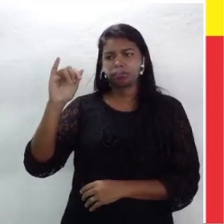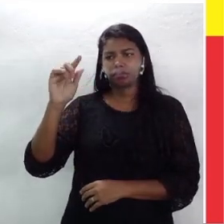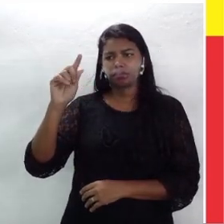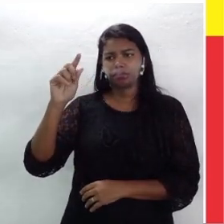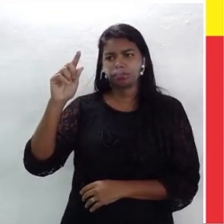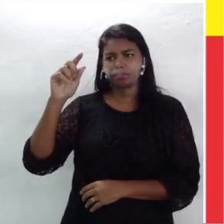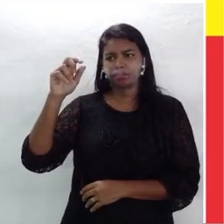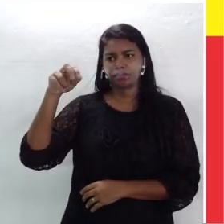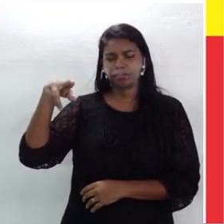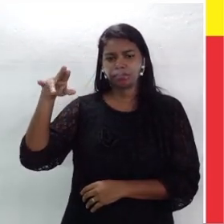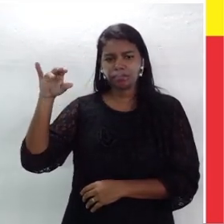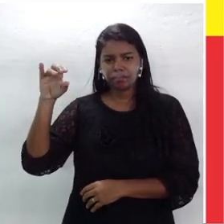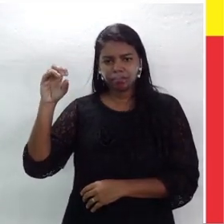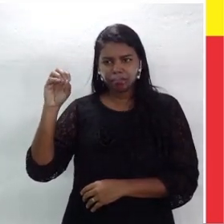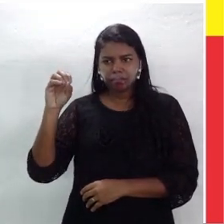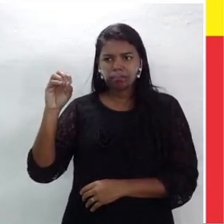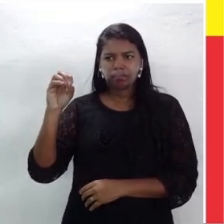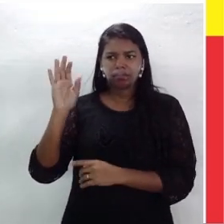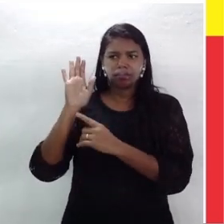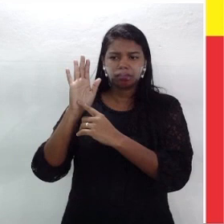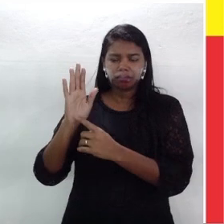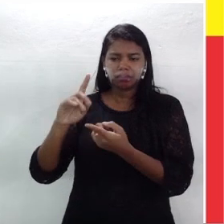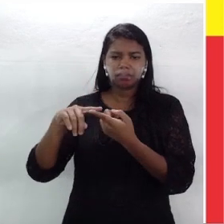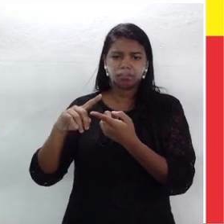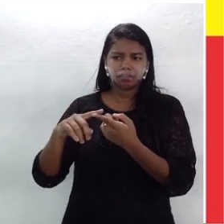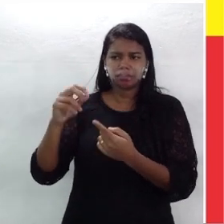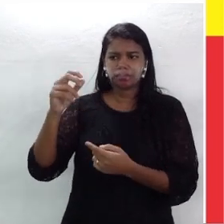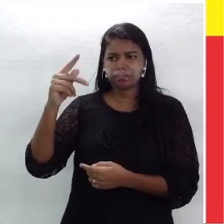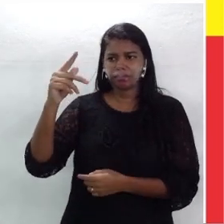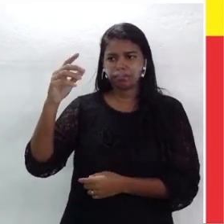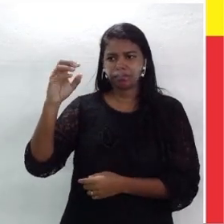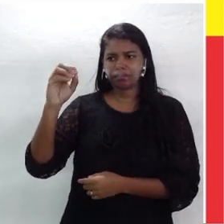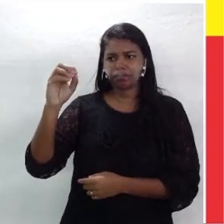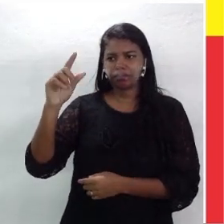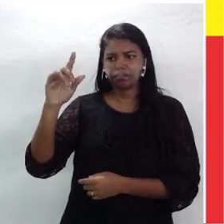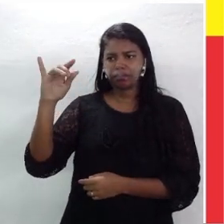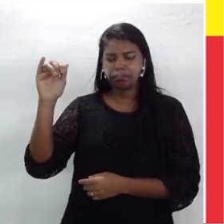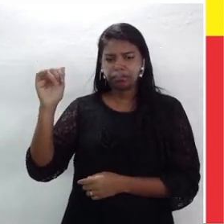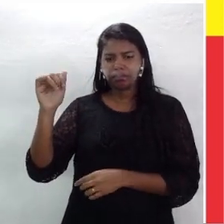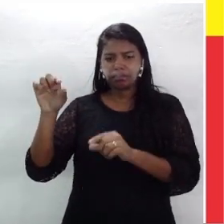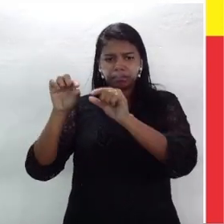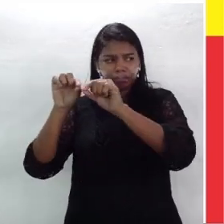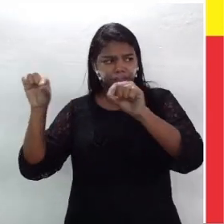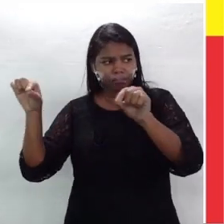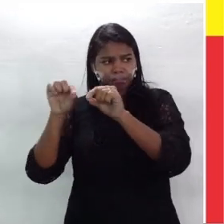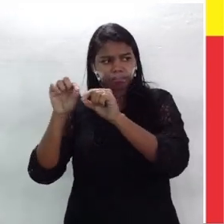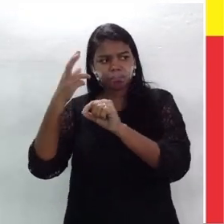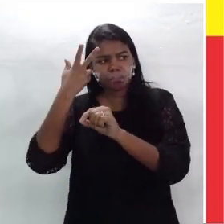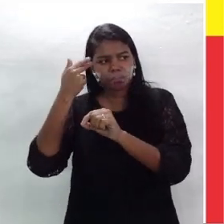e seus ângulos são poliédricos, ou seja, tem as mesmas medidas.